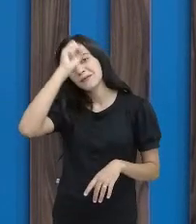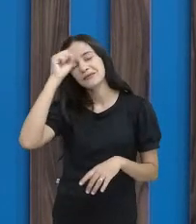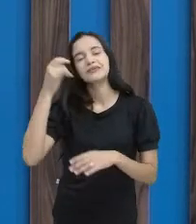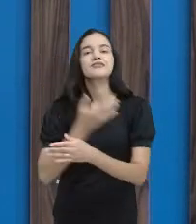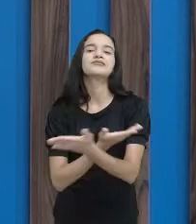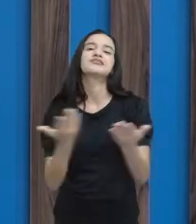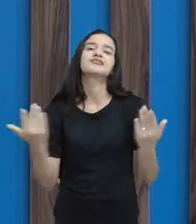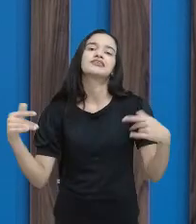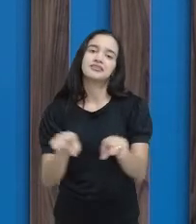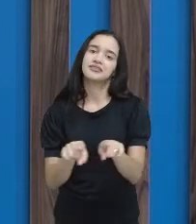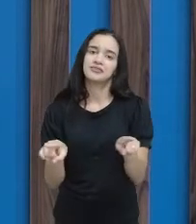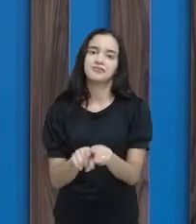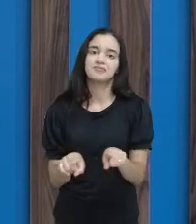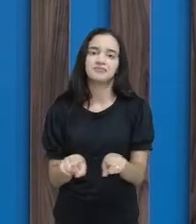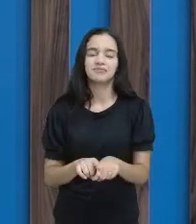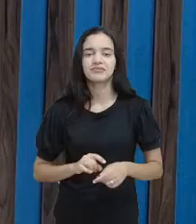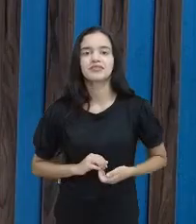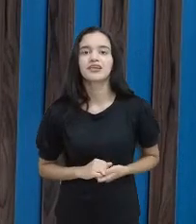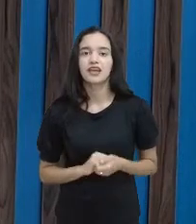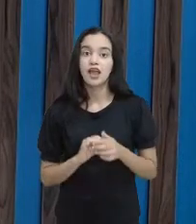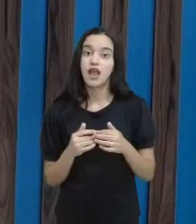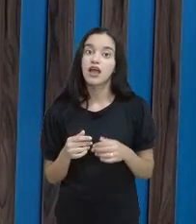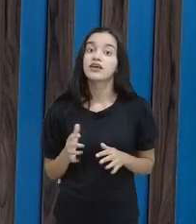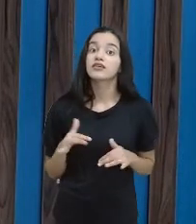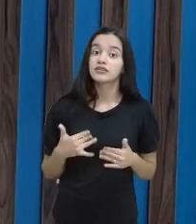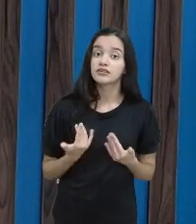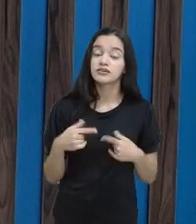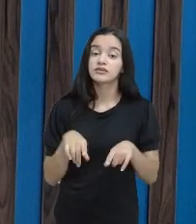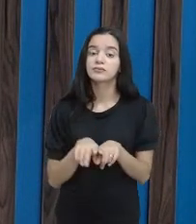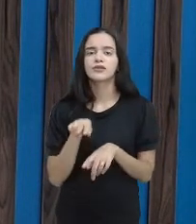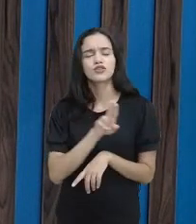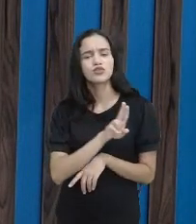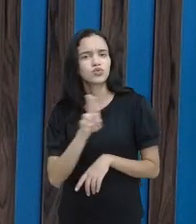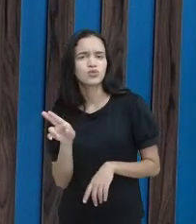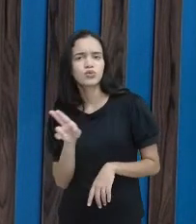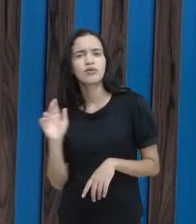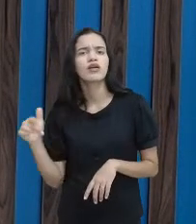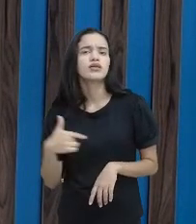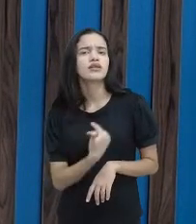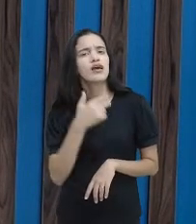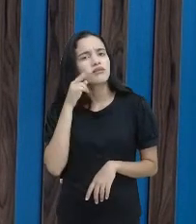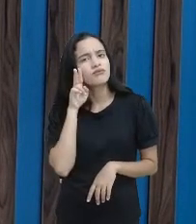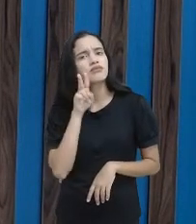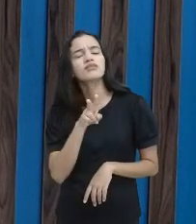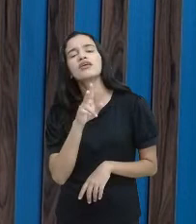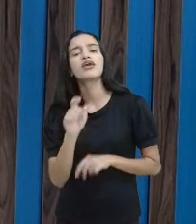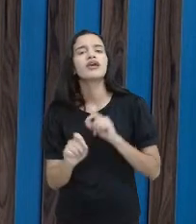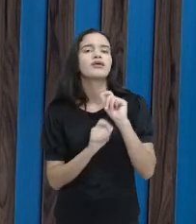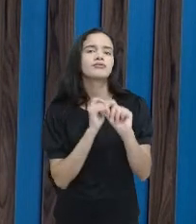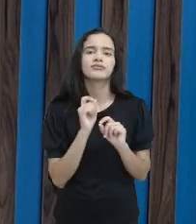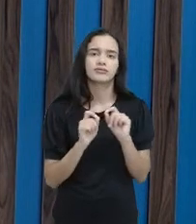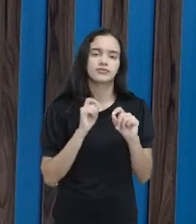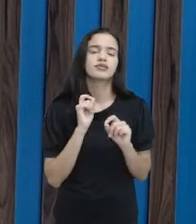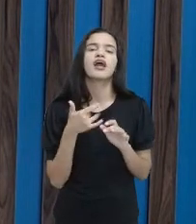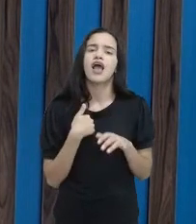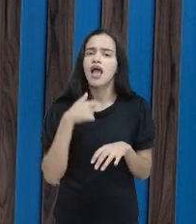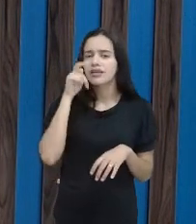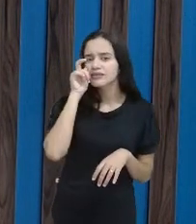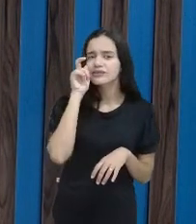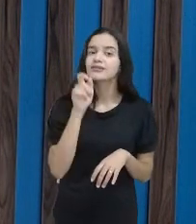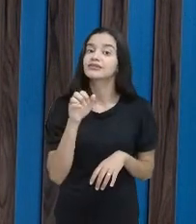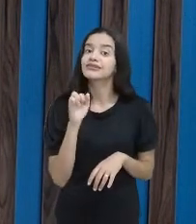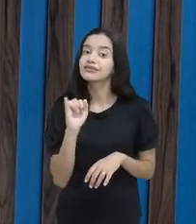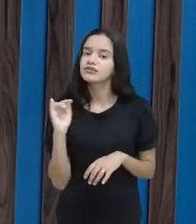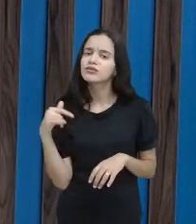vocês vão também fazer isso, viu? E como é tanto nome, né, a gente vai ver que é interessante se a